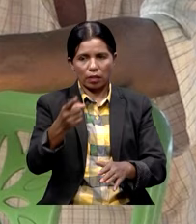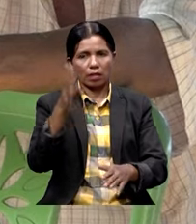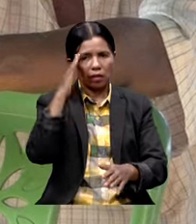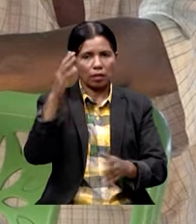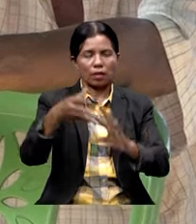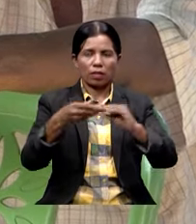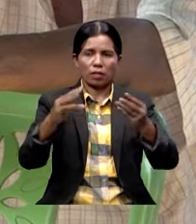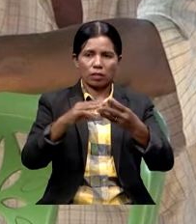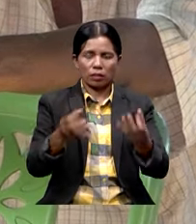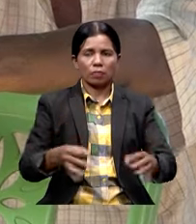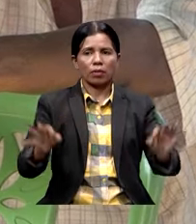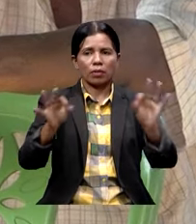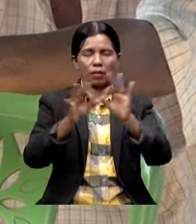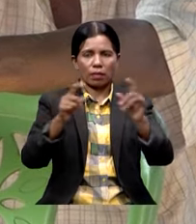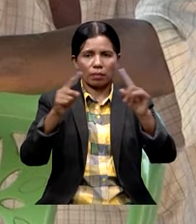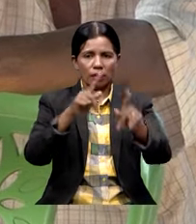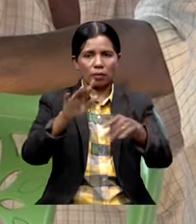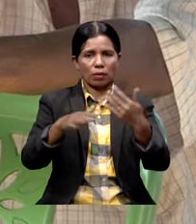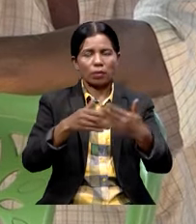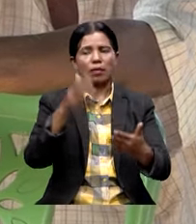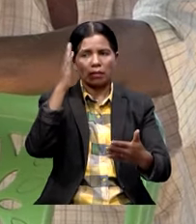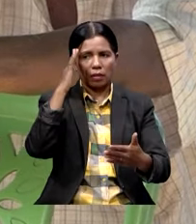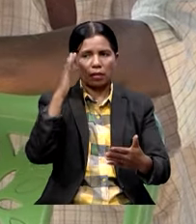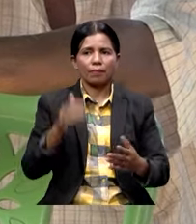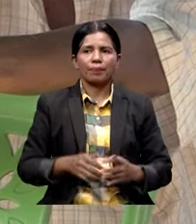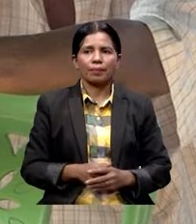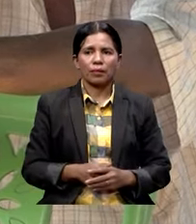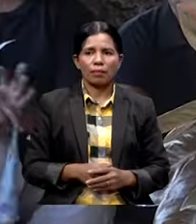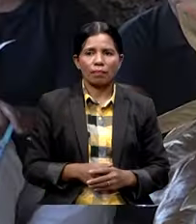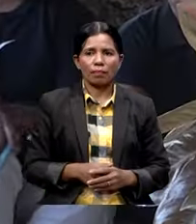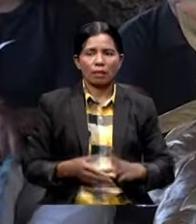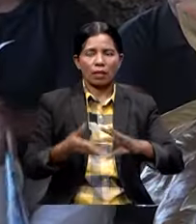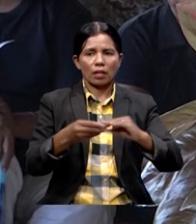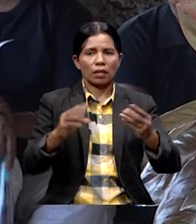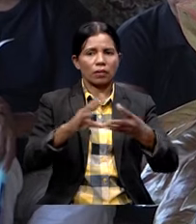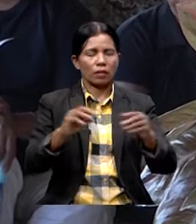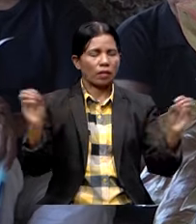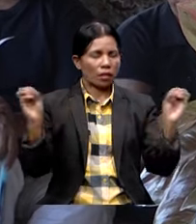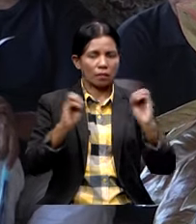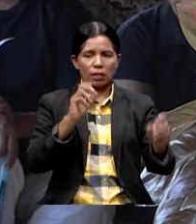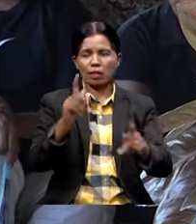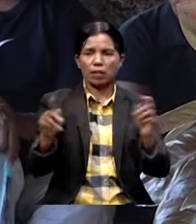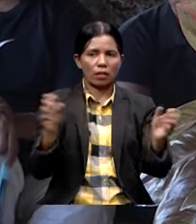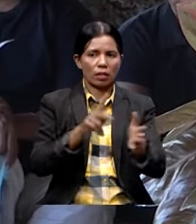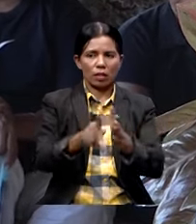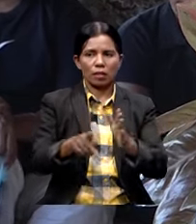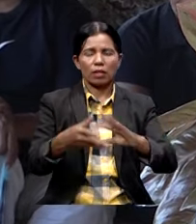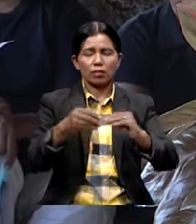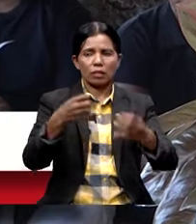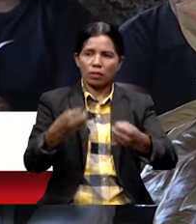história importante tebes ba mahoto a tua tene boa história ne é mas ela ojo história ne